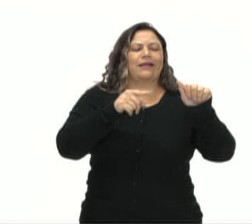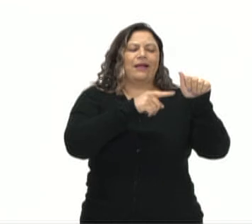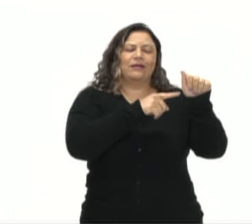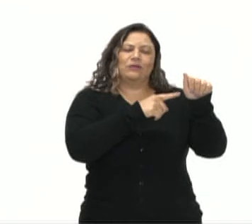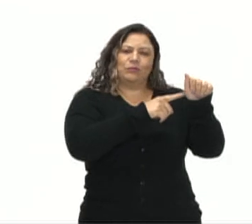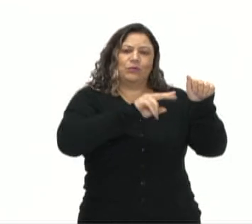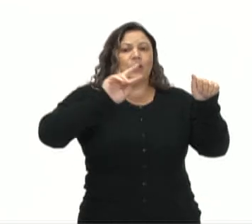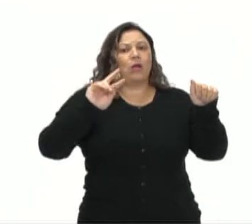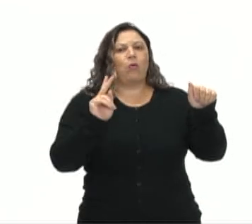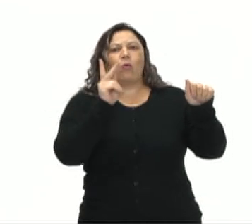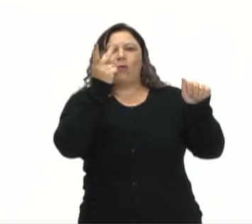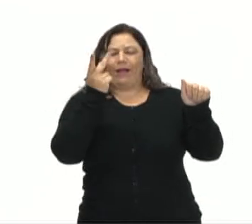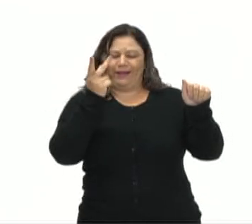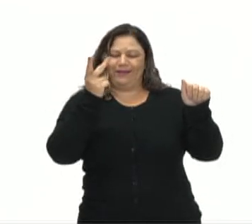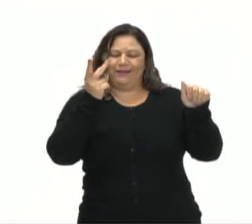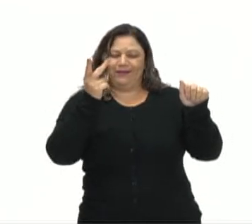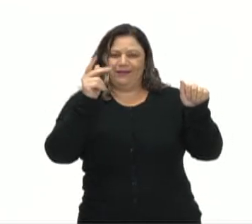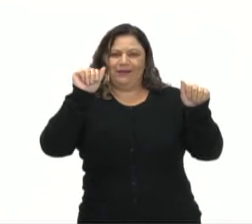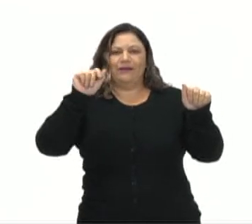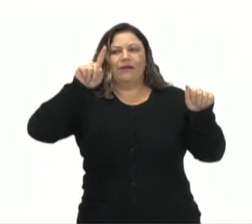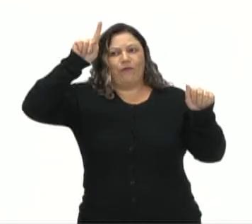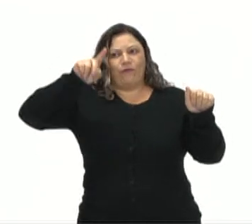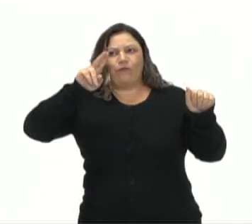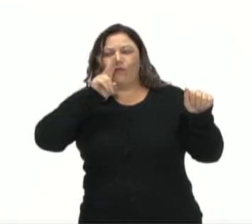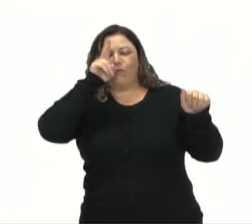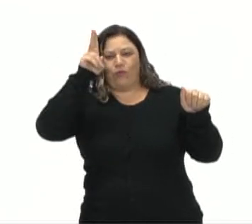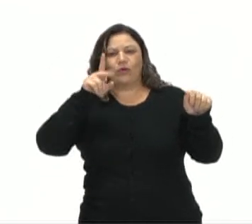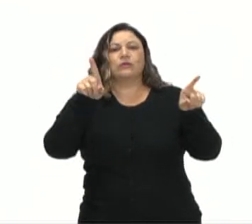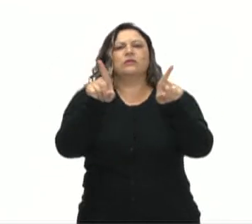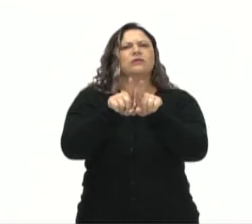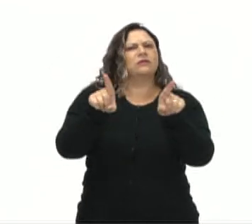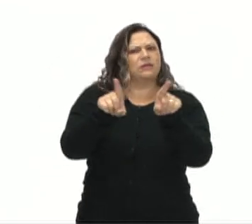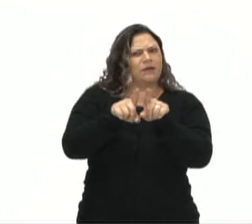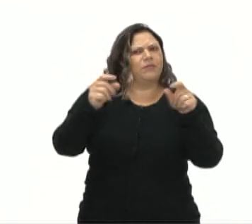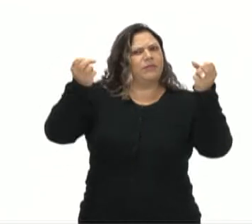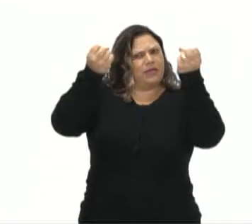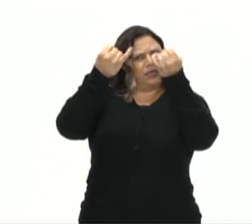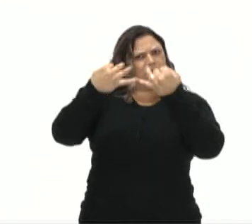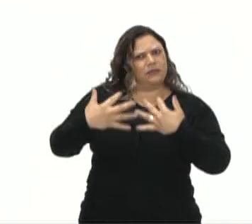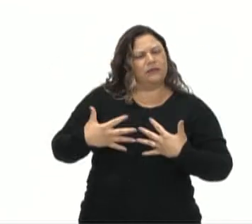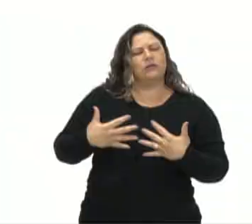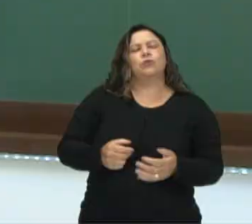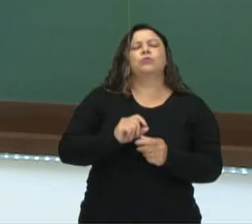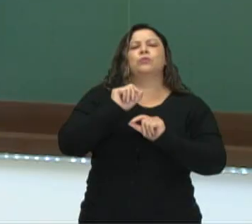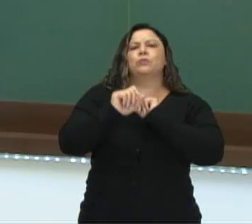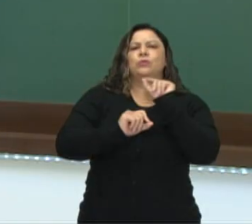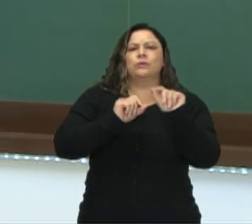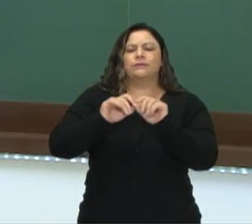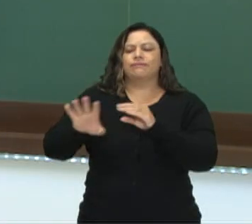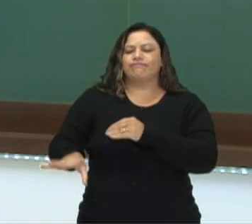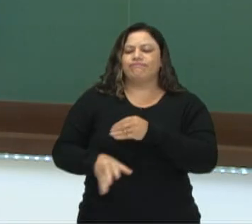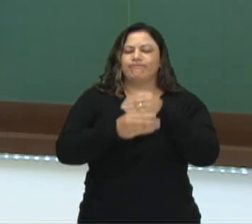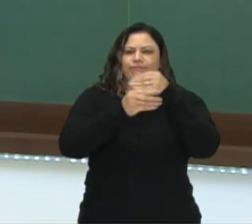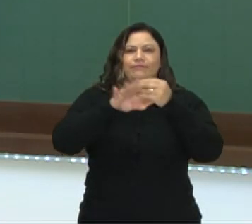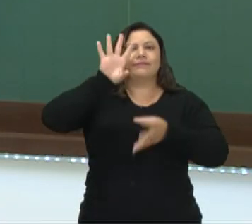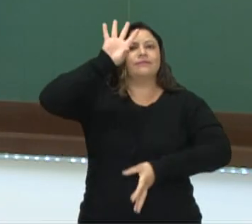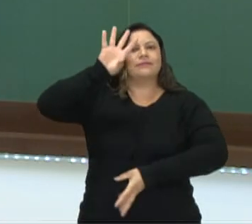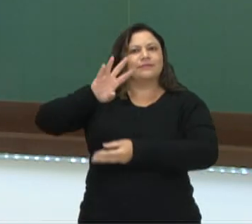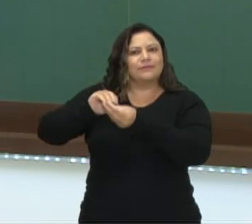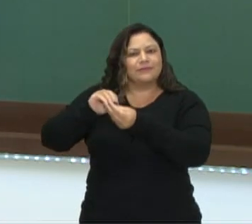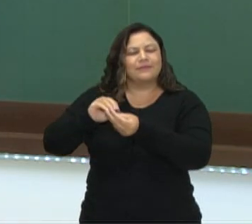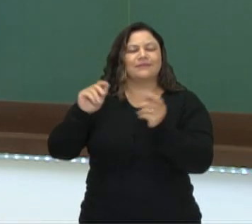ou H tônicos, Também falamos um pouquinho, fizemos uma retomada